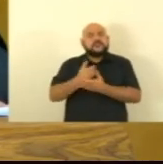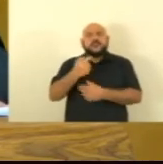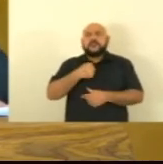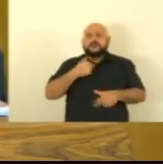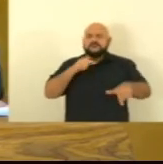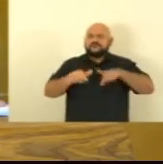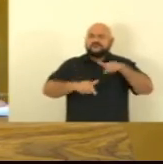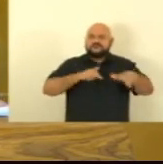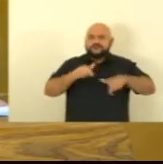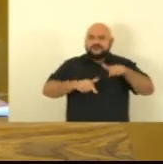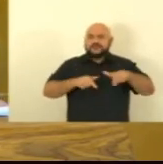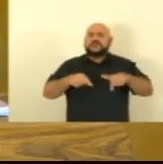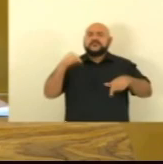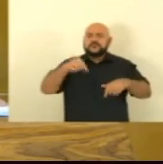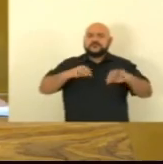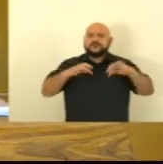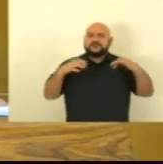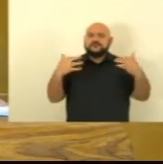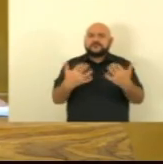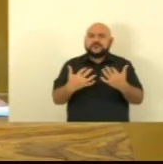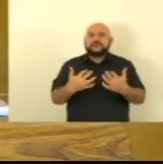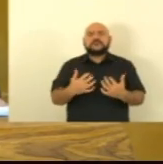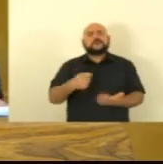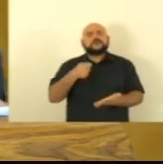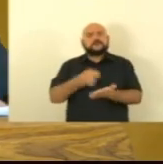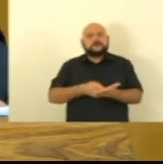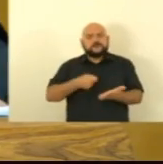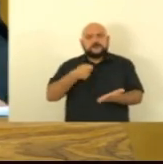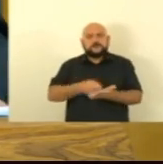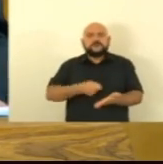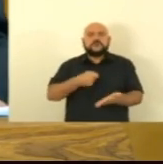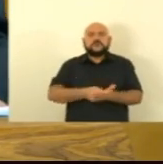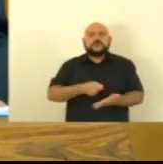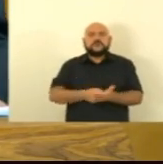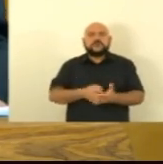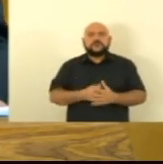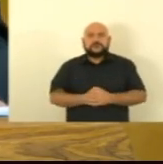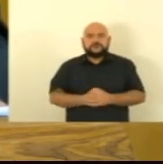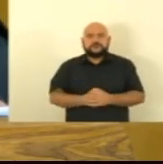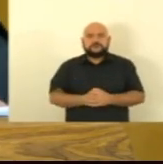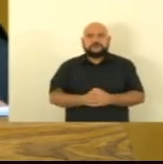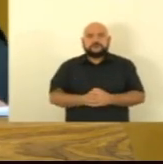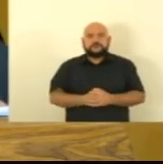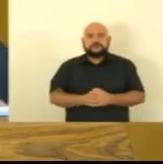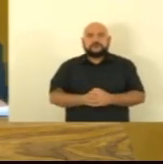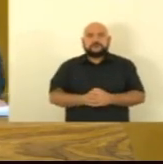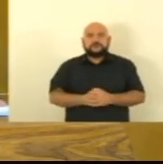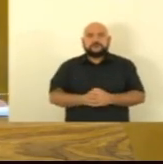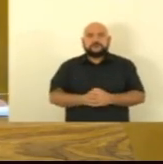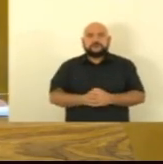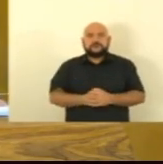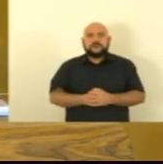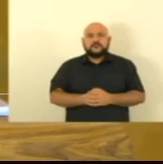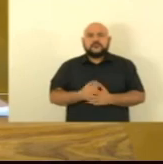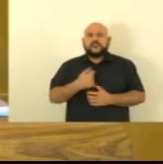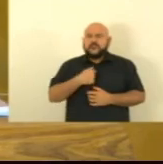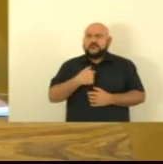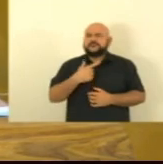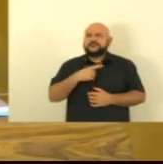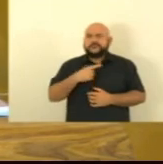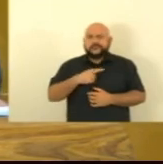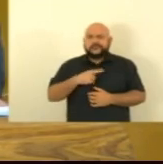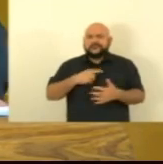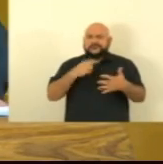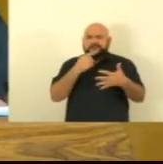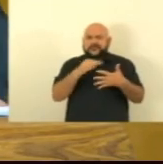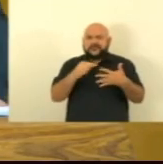na Assembleia Legislativa. E olha que esse deputado é determinado.